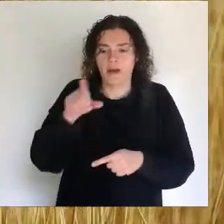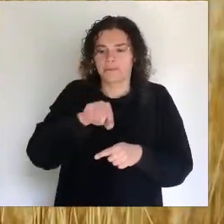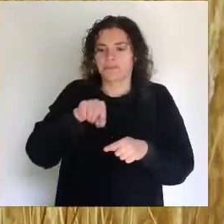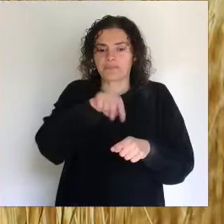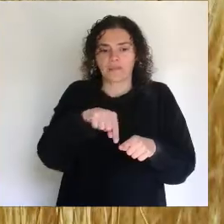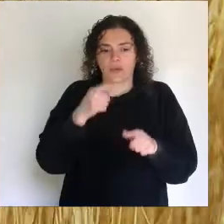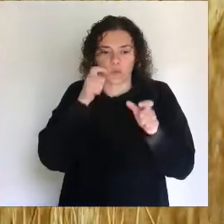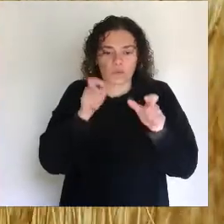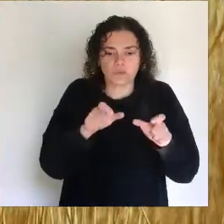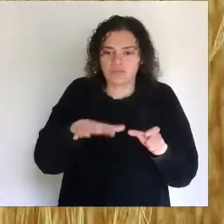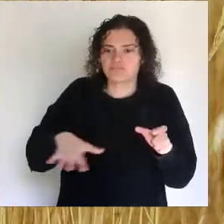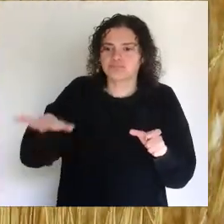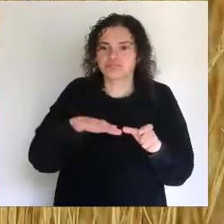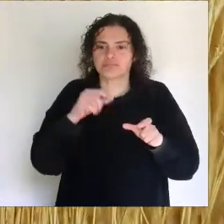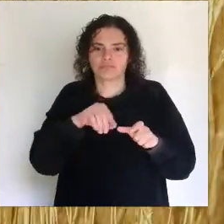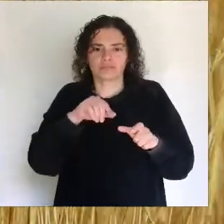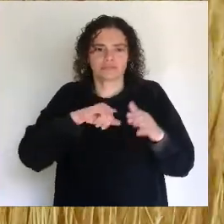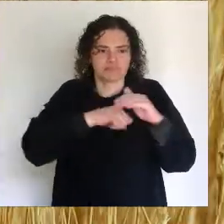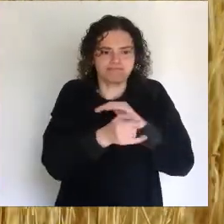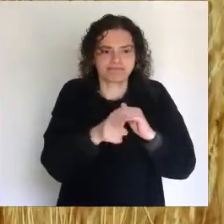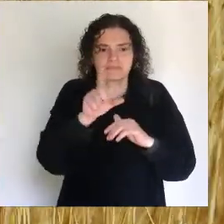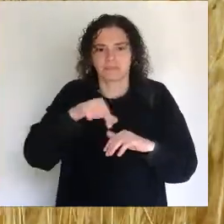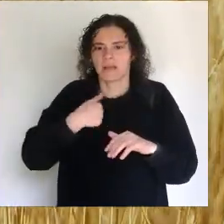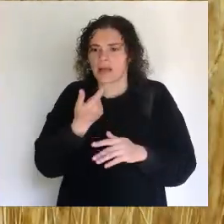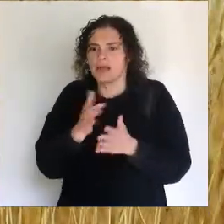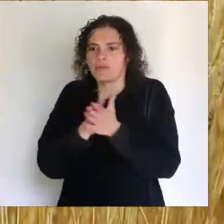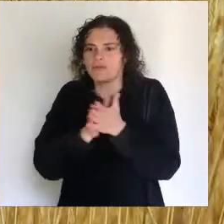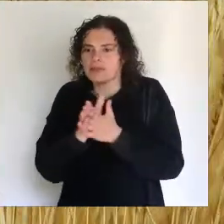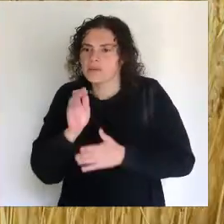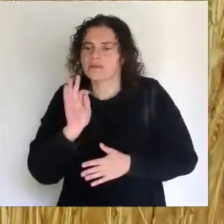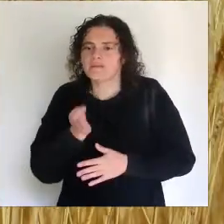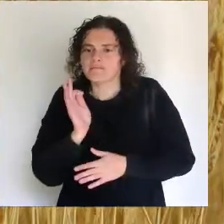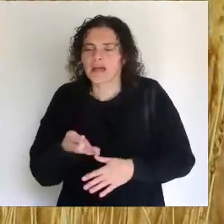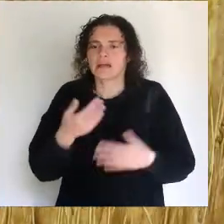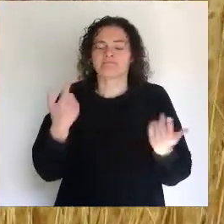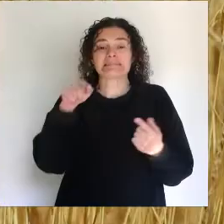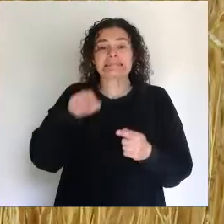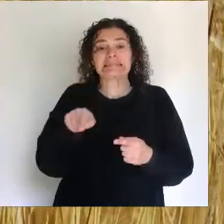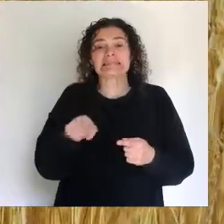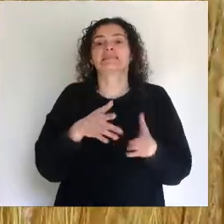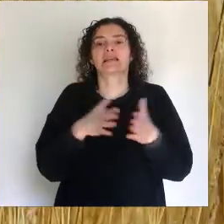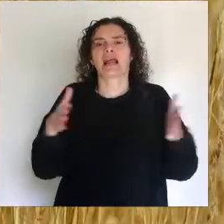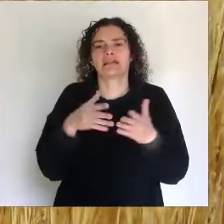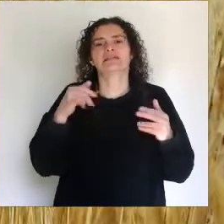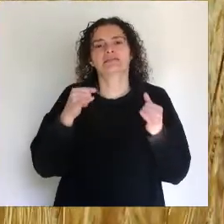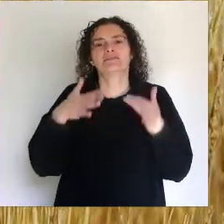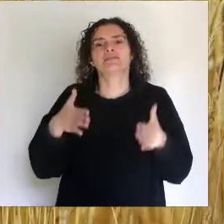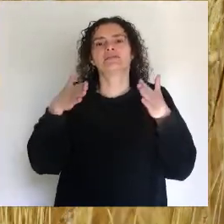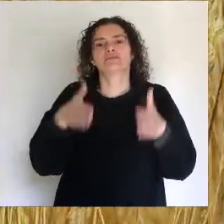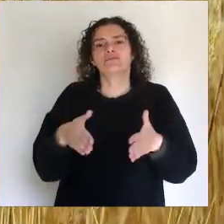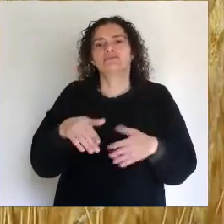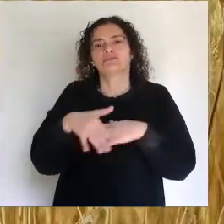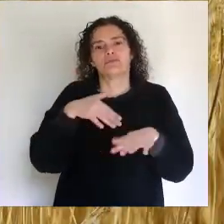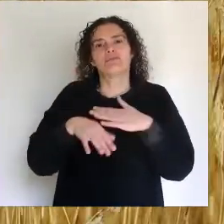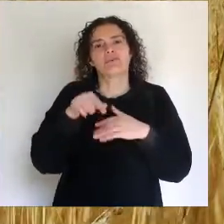do território a nível minas, a nível de exploração de metais, e isso são as grandes intervenções que